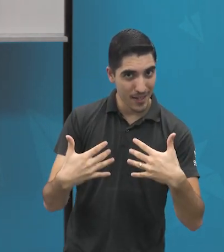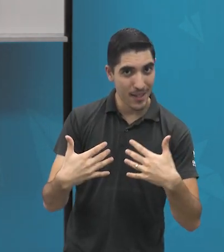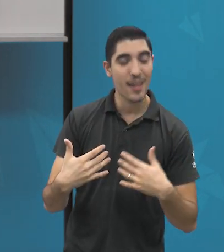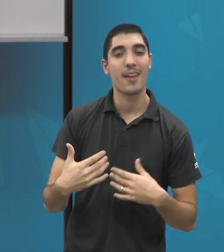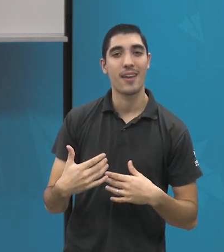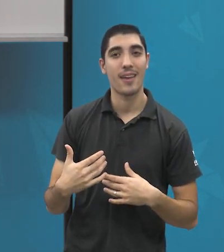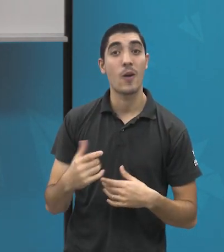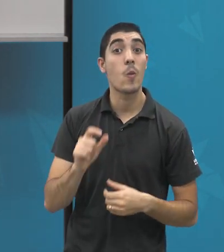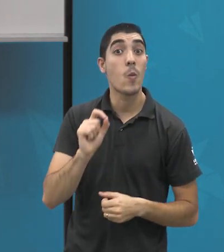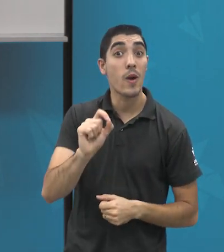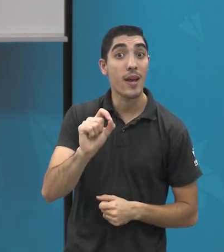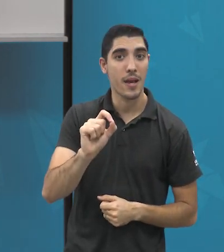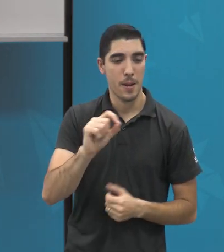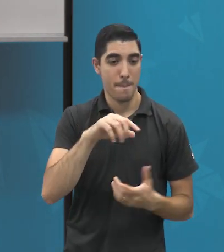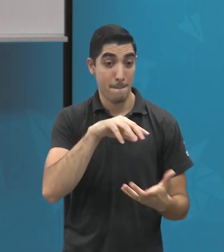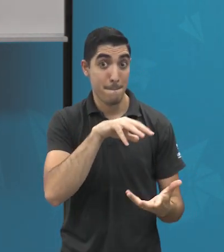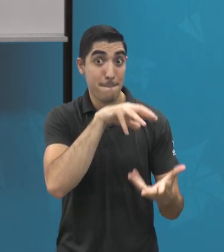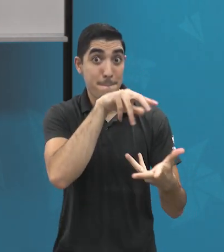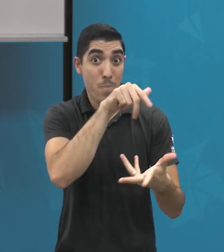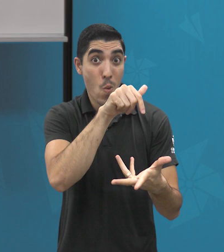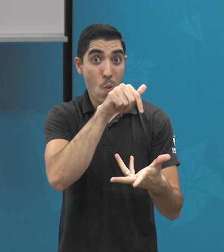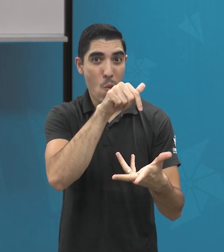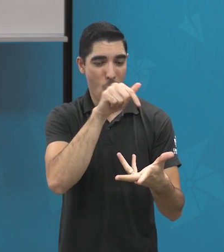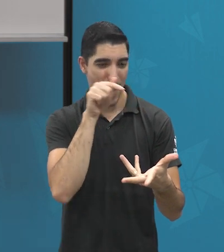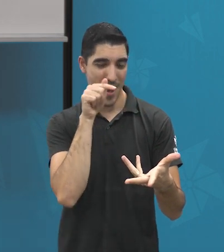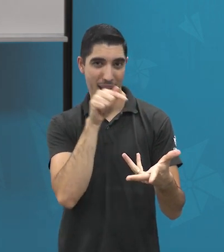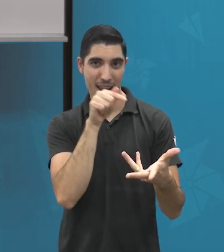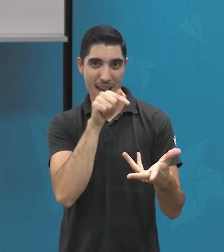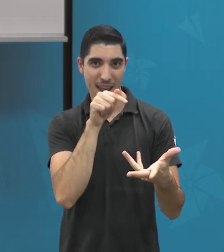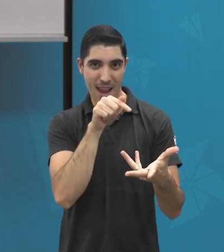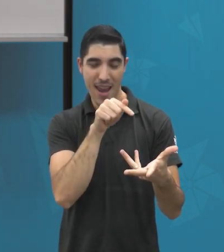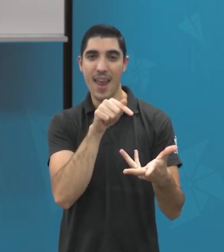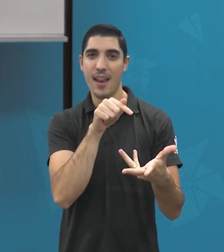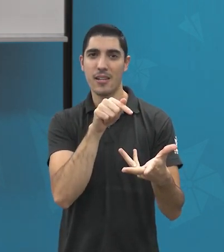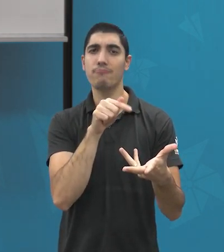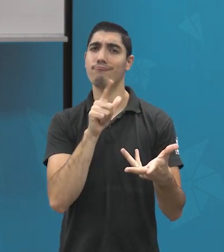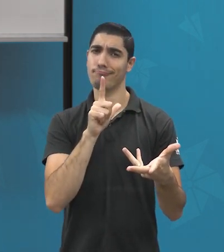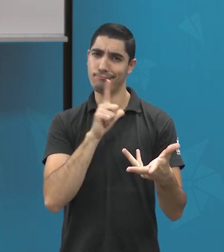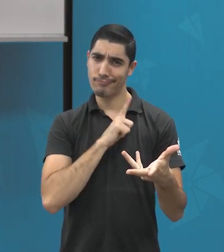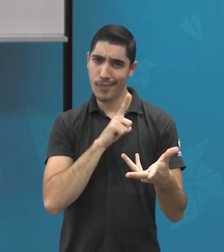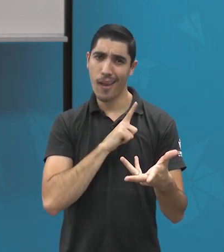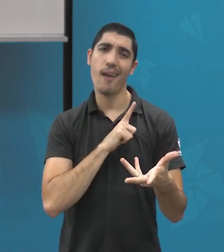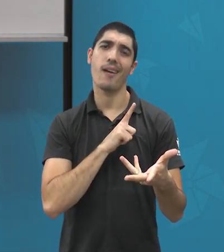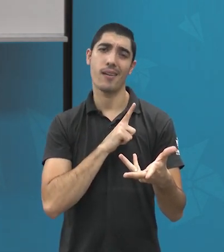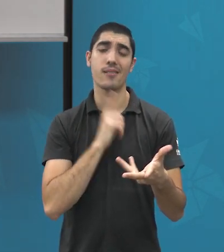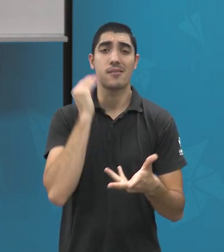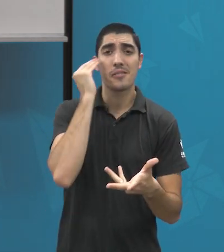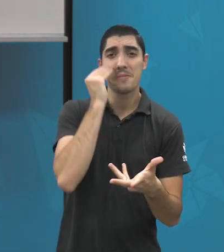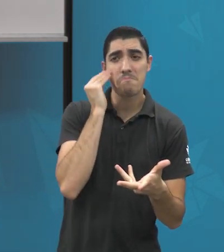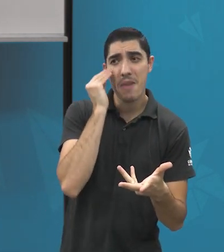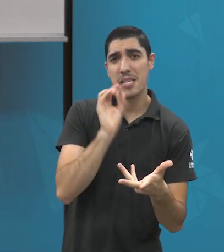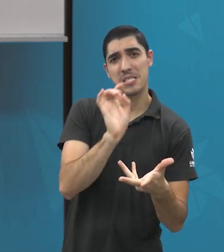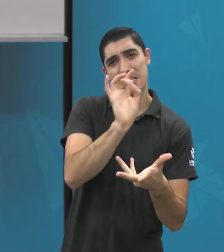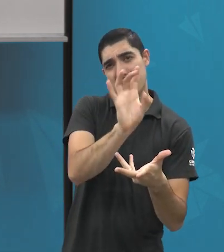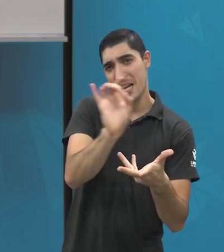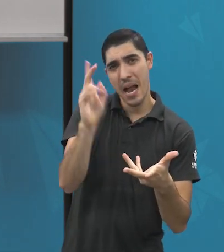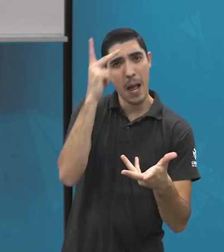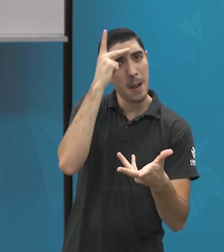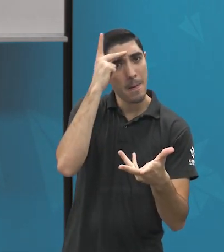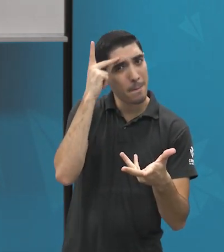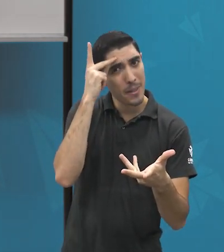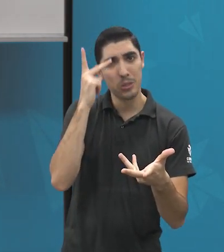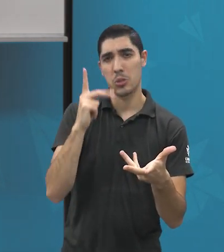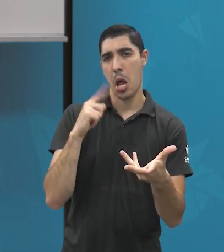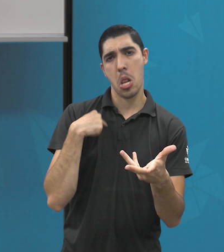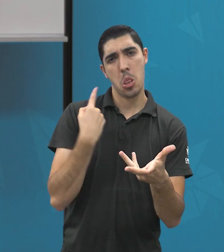conversa dizendo que o mundo para cada um de nós é o mundo delimitado pelas nossas experiências, pelos